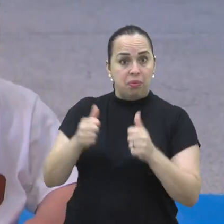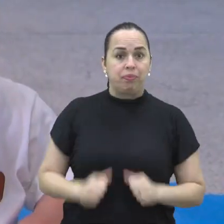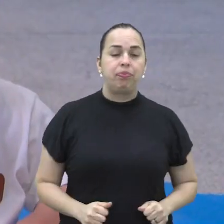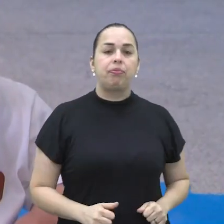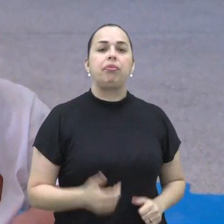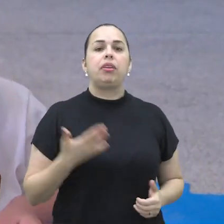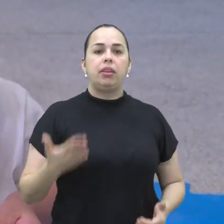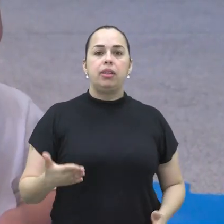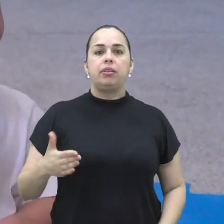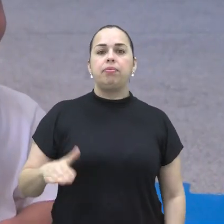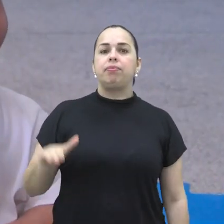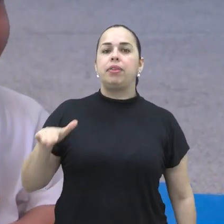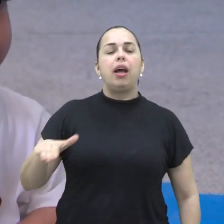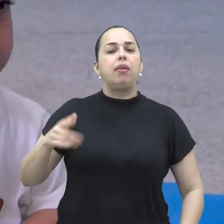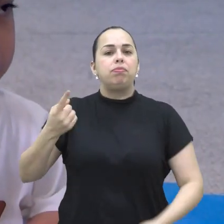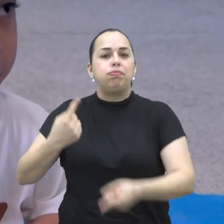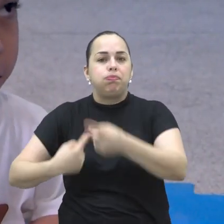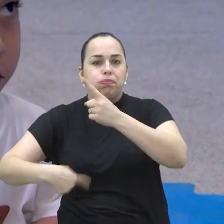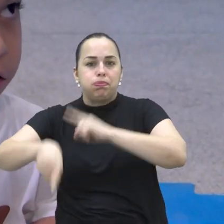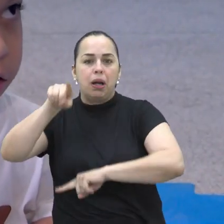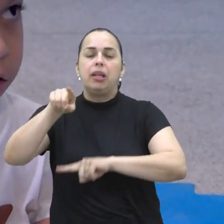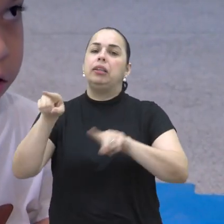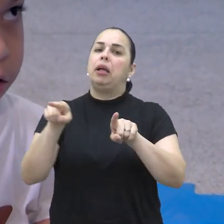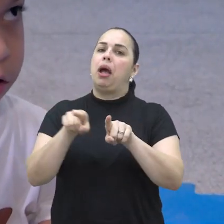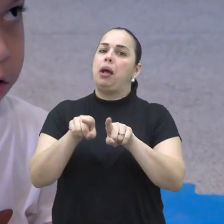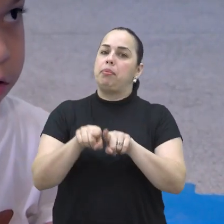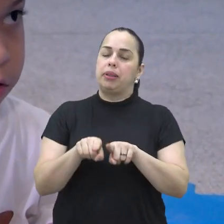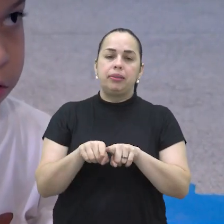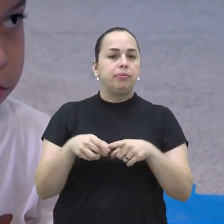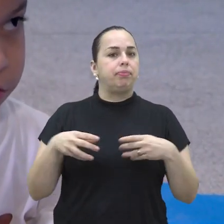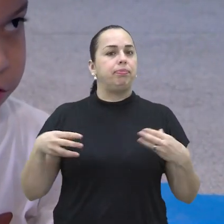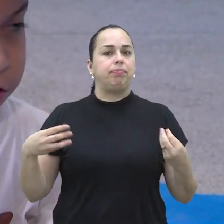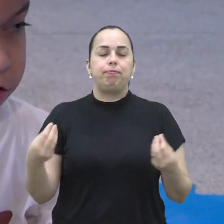A desenvoltura dele, né, trabalha bastante coisa.